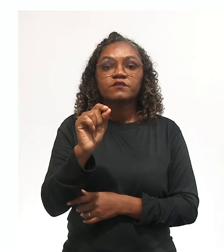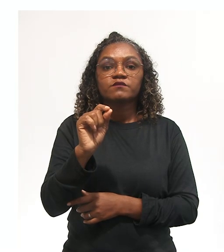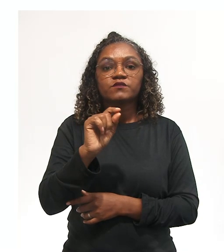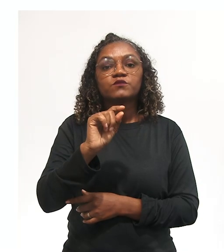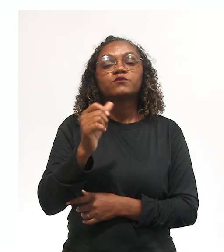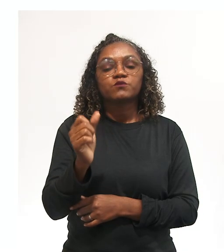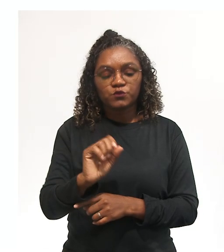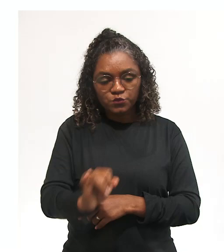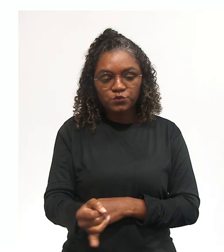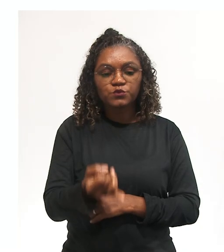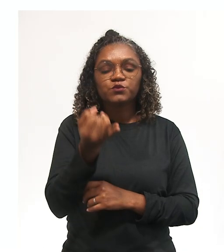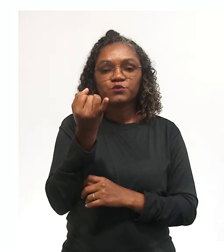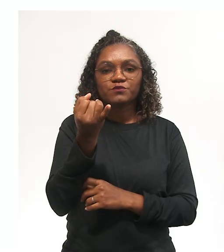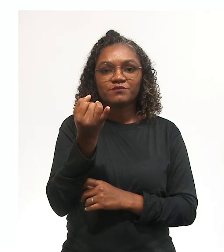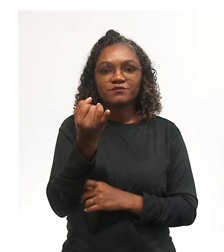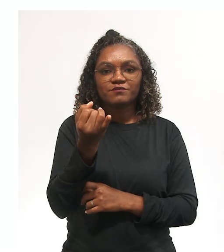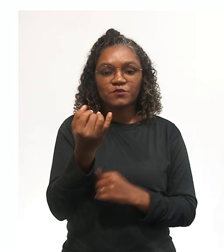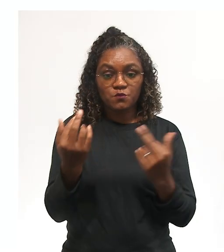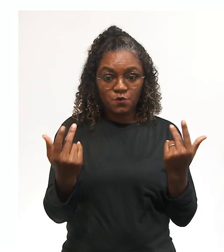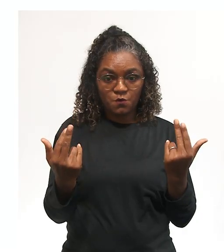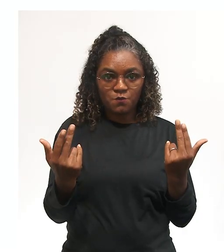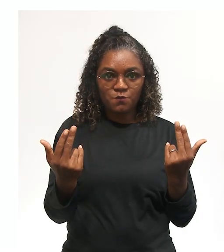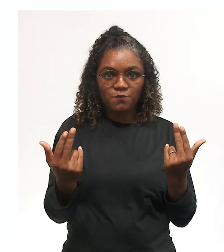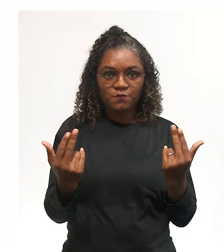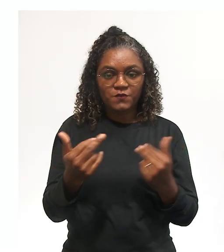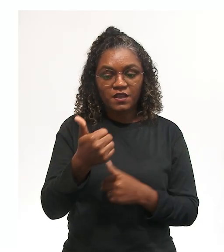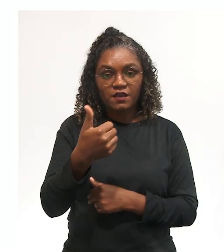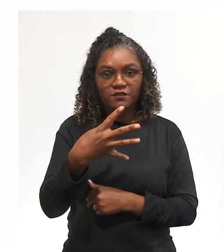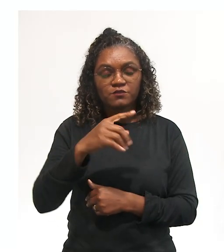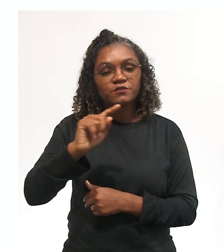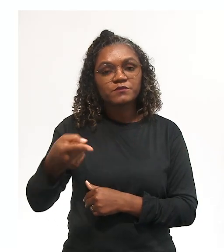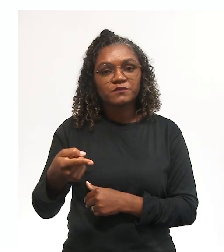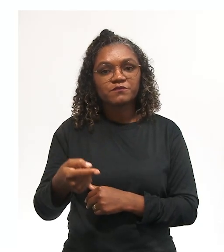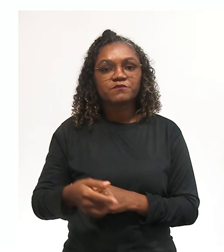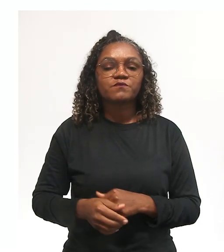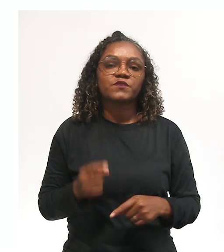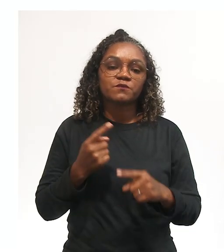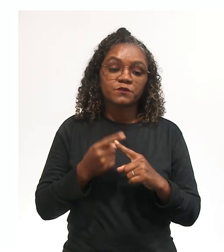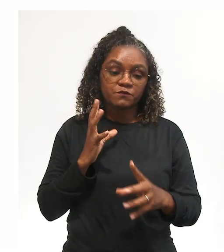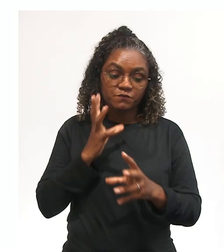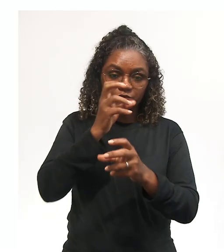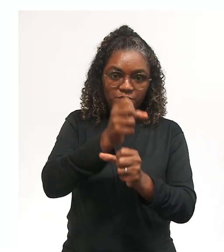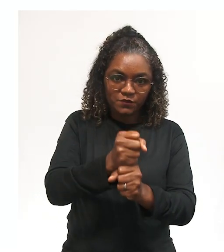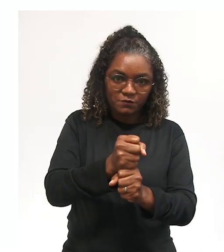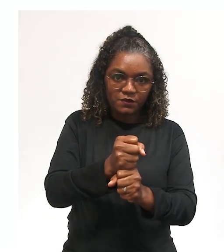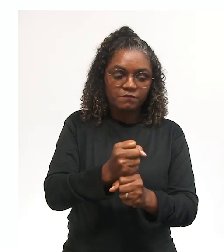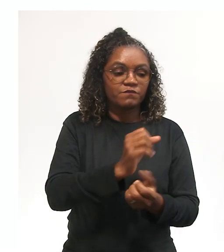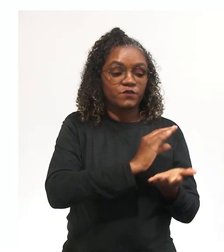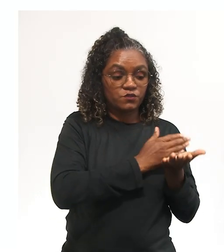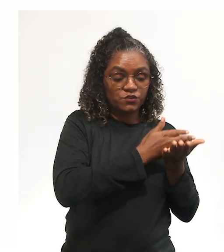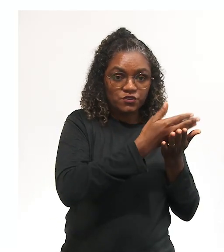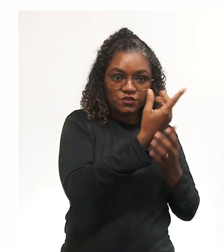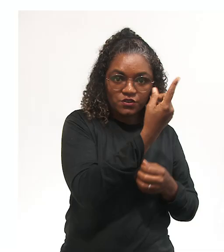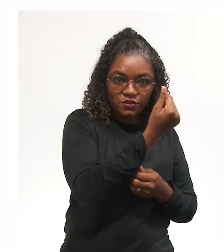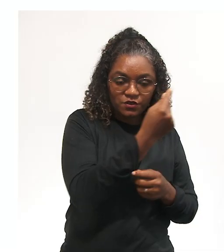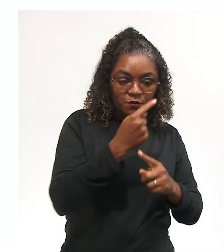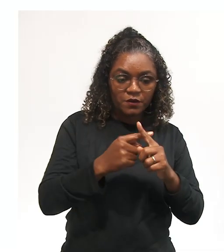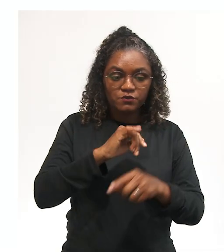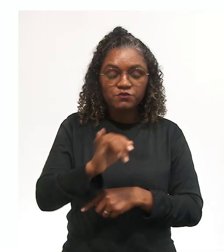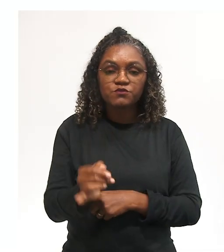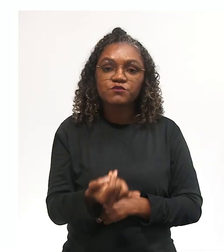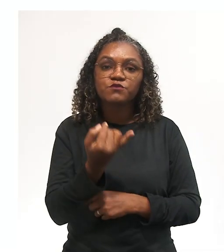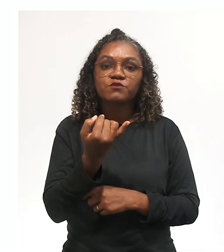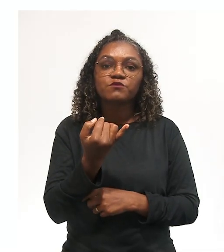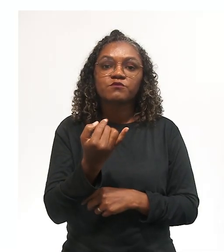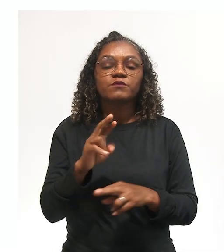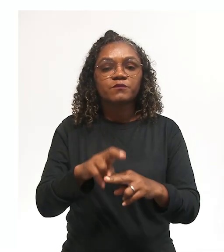de juros que ele quer. Ele quer um montante de 14 mil, que é a soma do capital mais o juro. Então, para isso, você